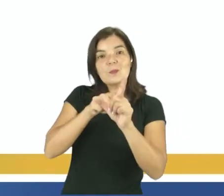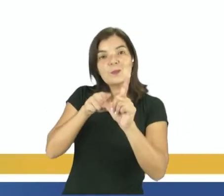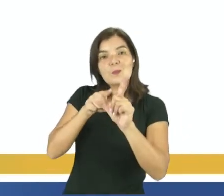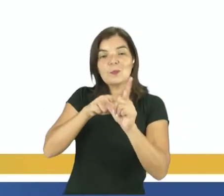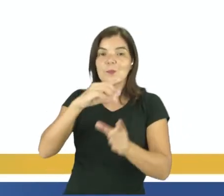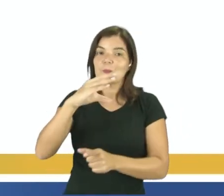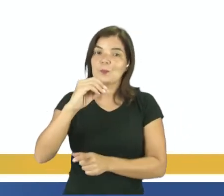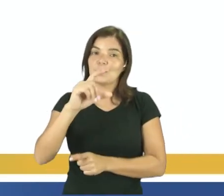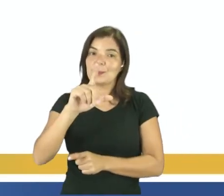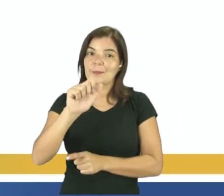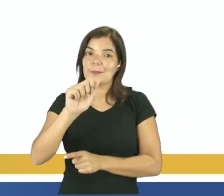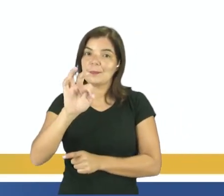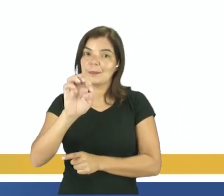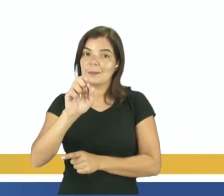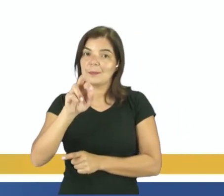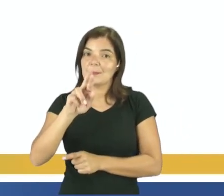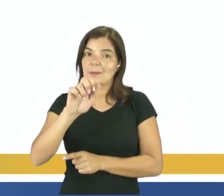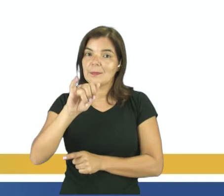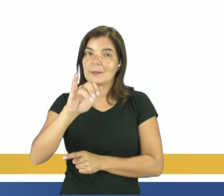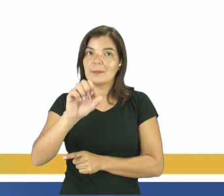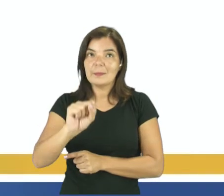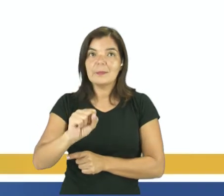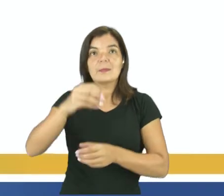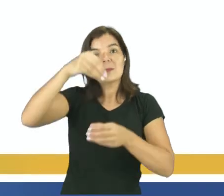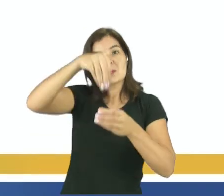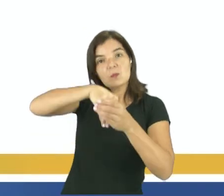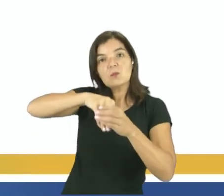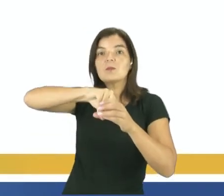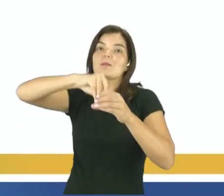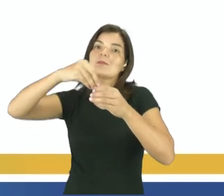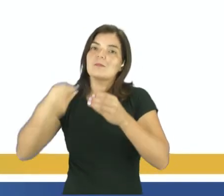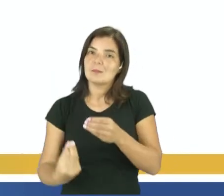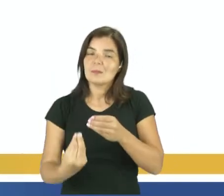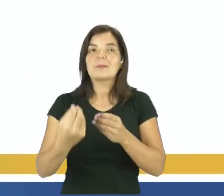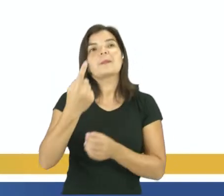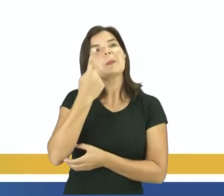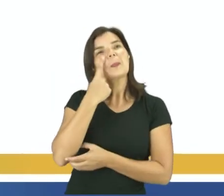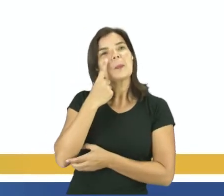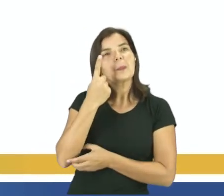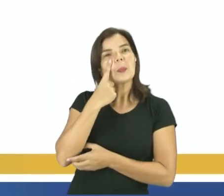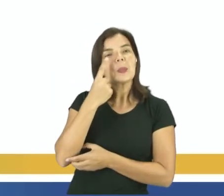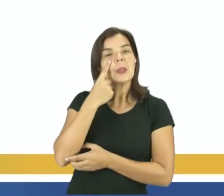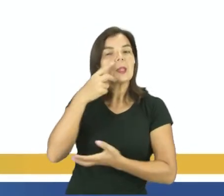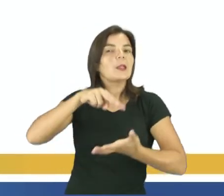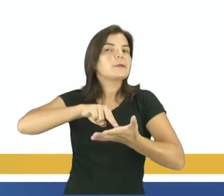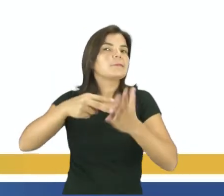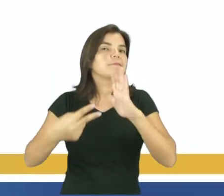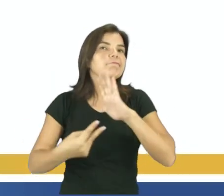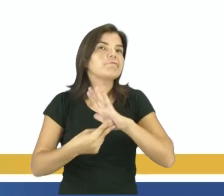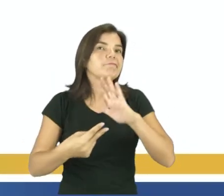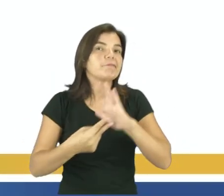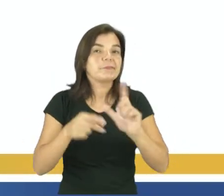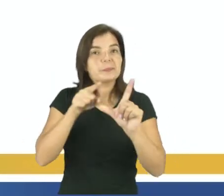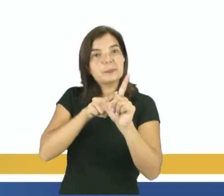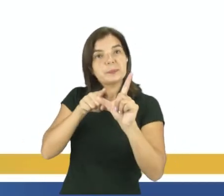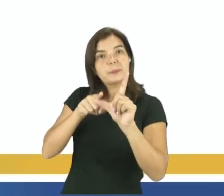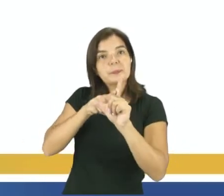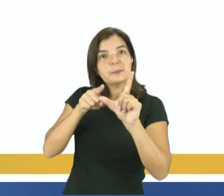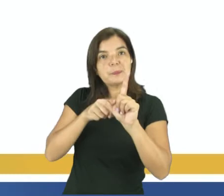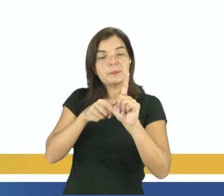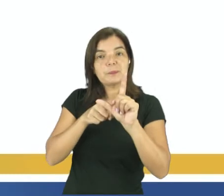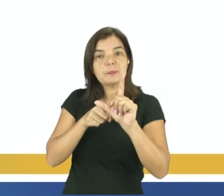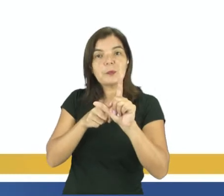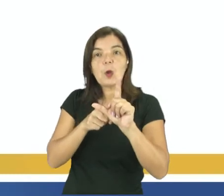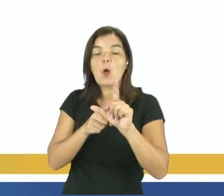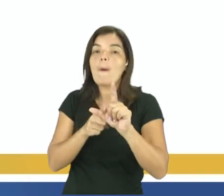Ângulos colaterais internos e externos. Gente, ângulos colaterais são ângulos que estão no